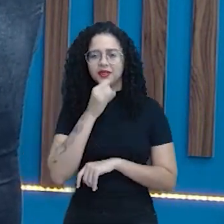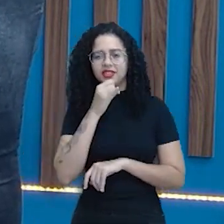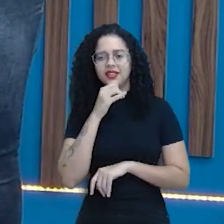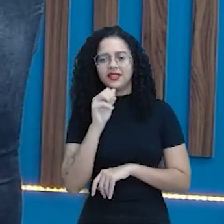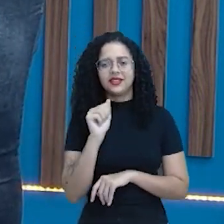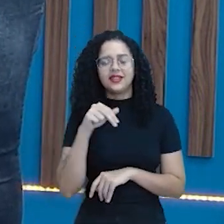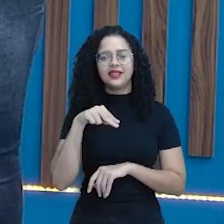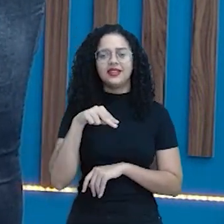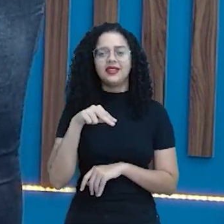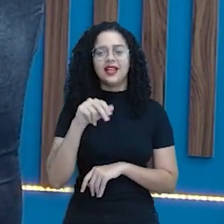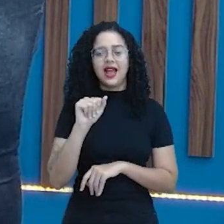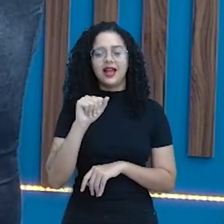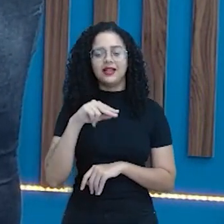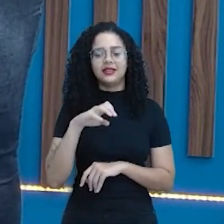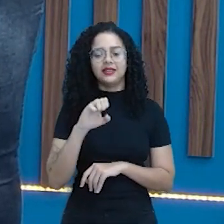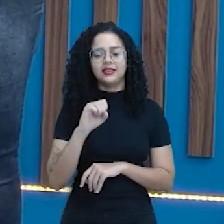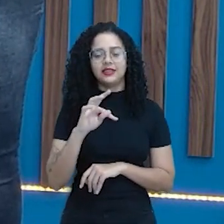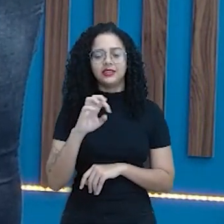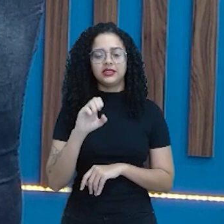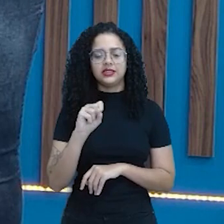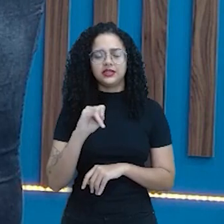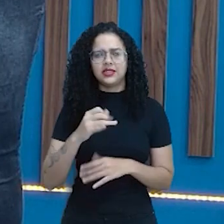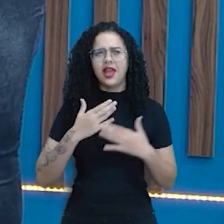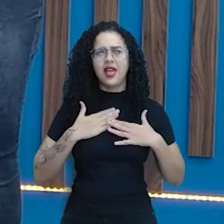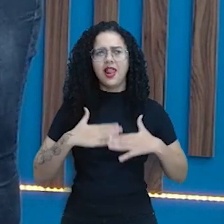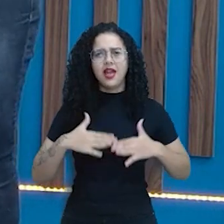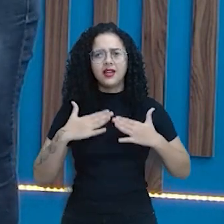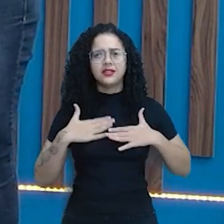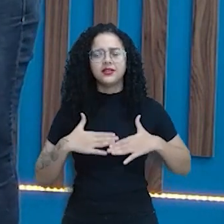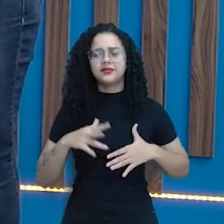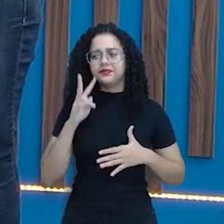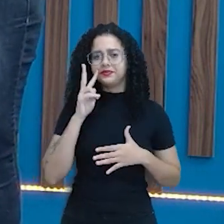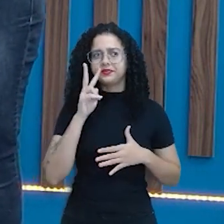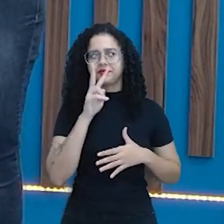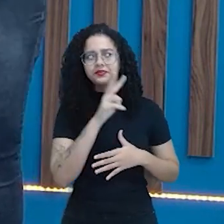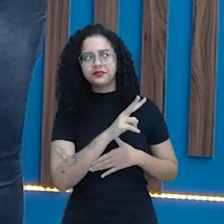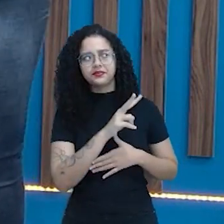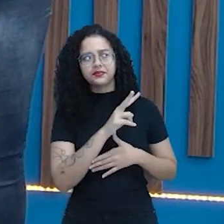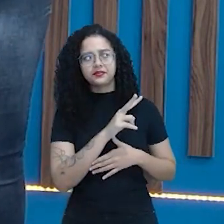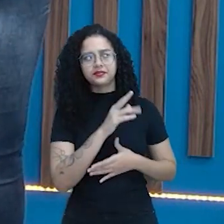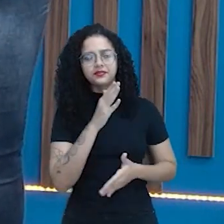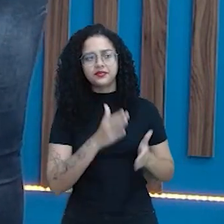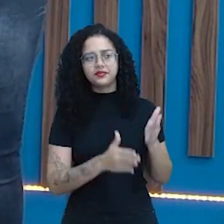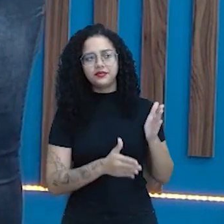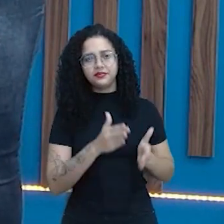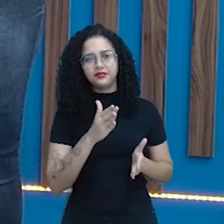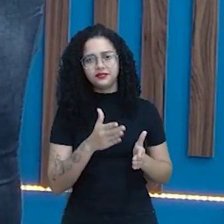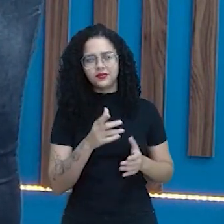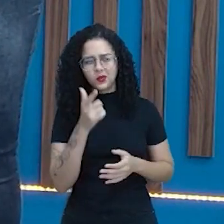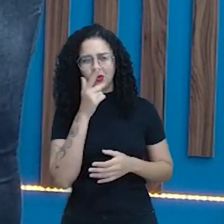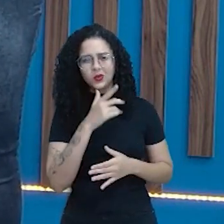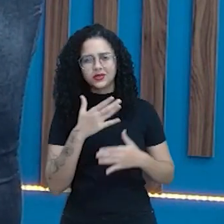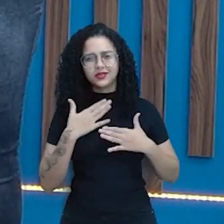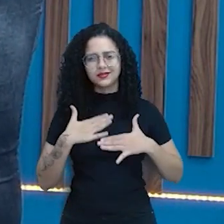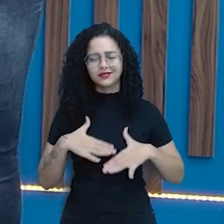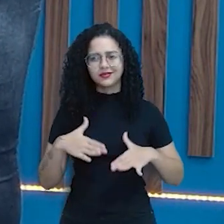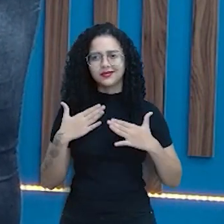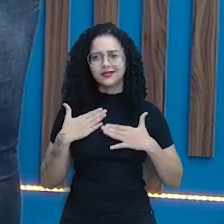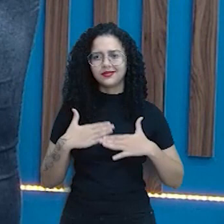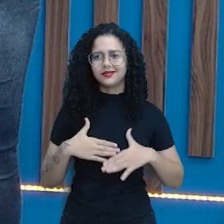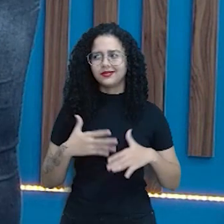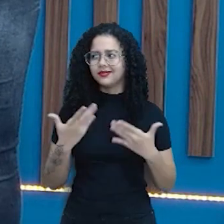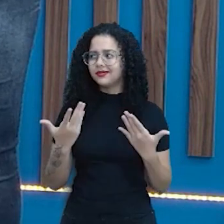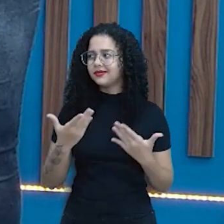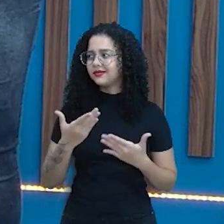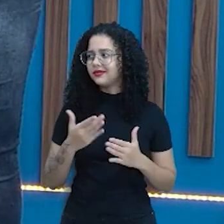anestesia, se relaxar naquele momento, ficar tranquila se você olhasse para o lado e visse um robô no lugar de um